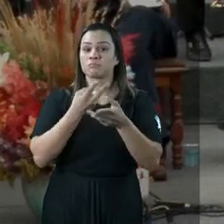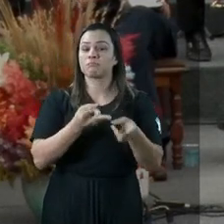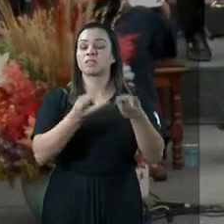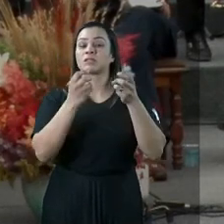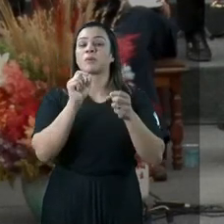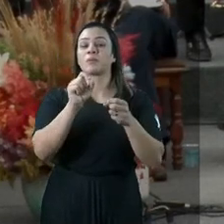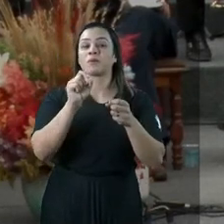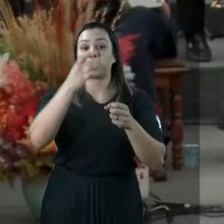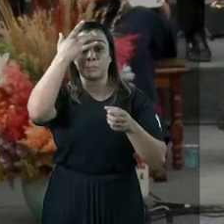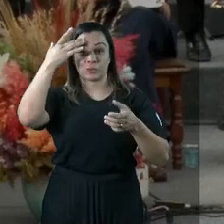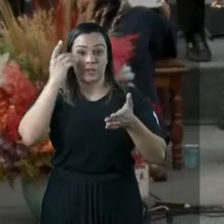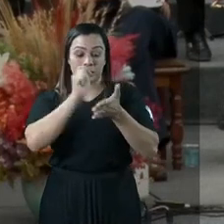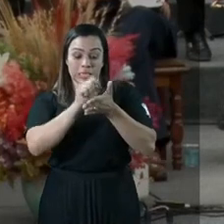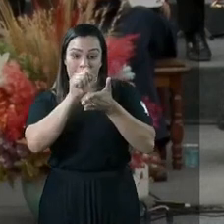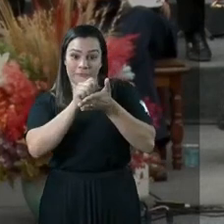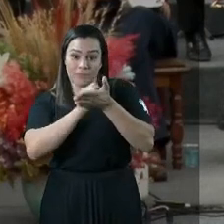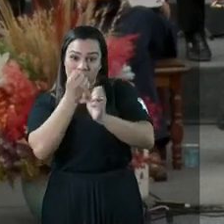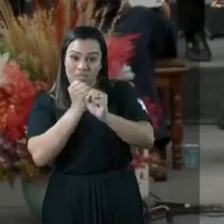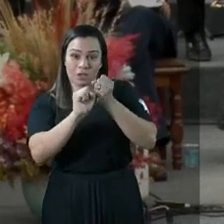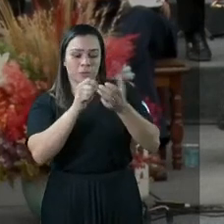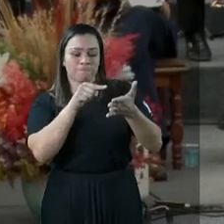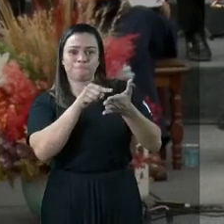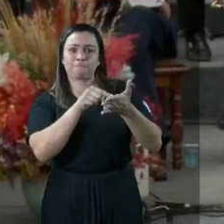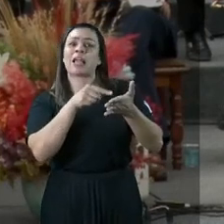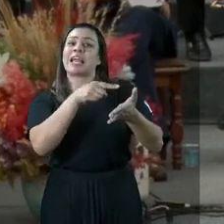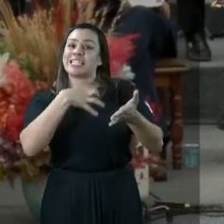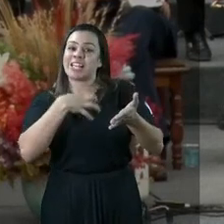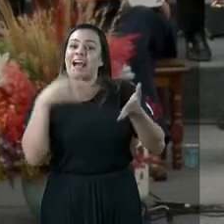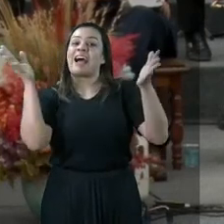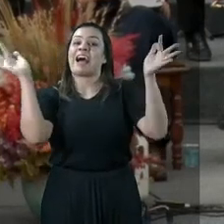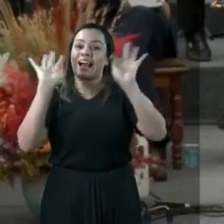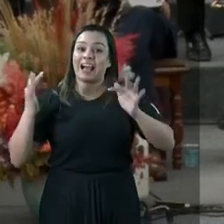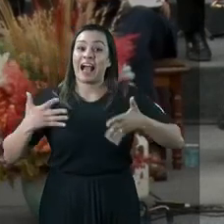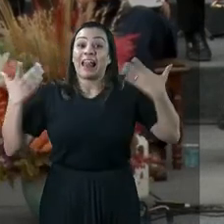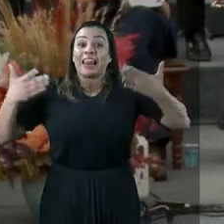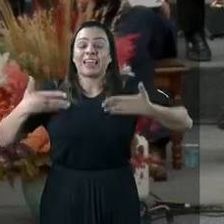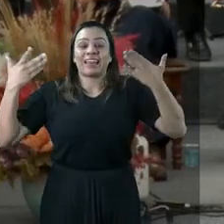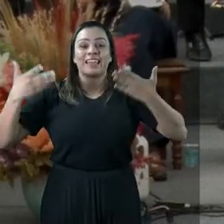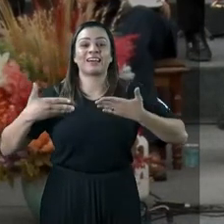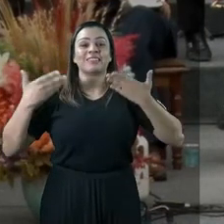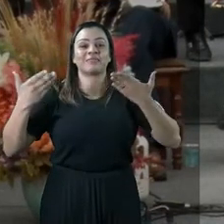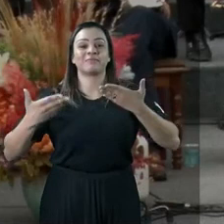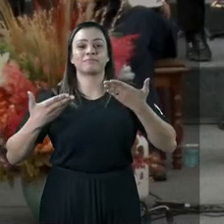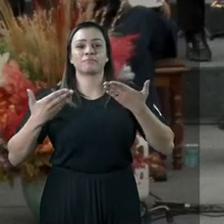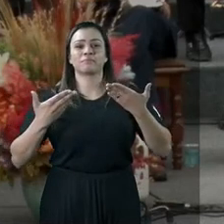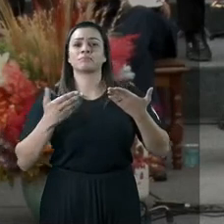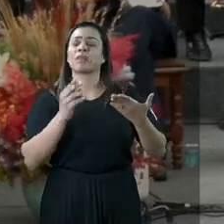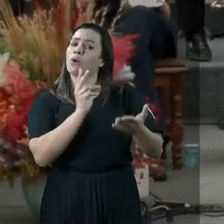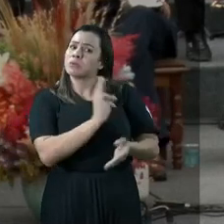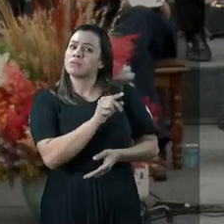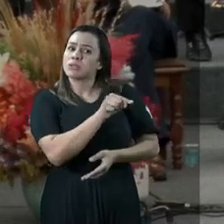de alegria, mas que nos altos e baixos da vida, ainda que exaltando a Deus, os mesmos